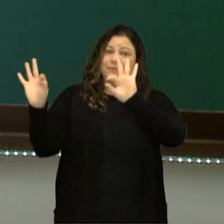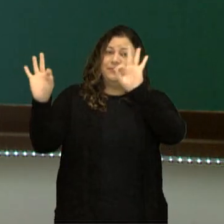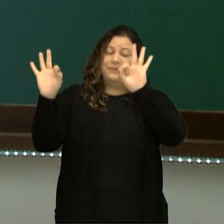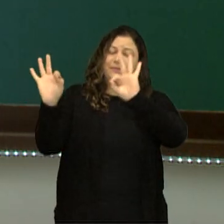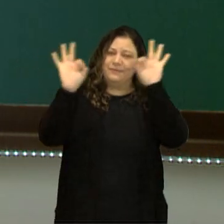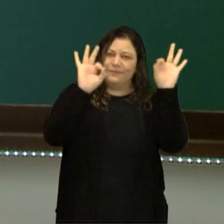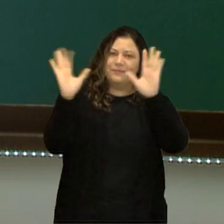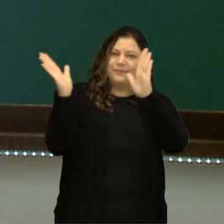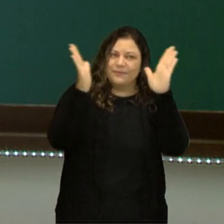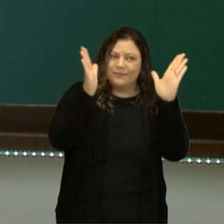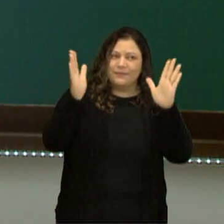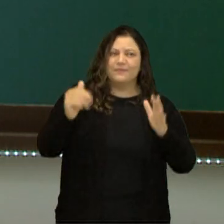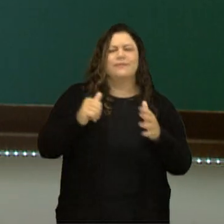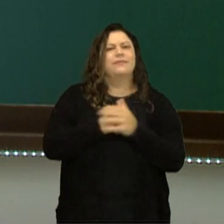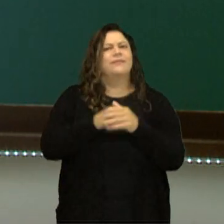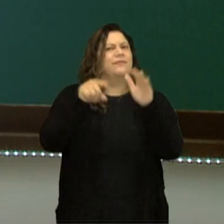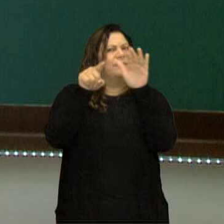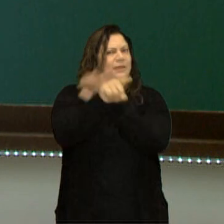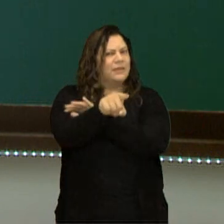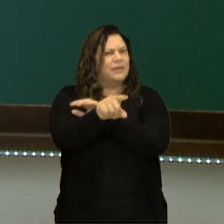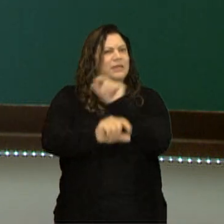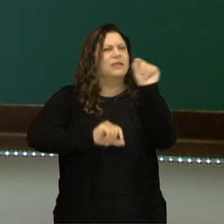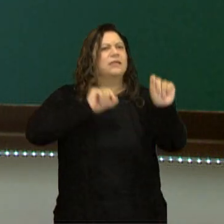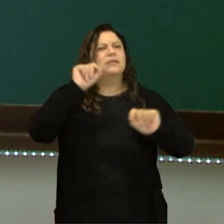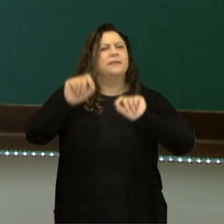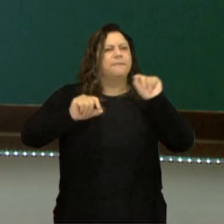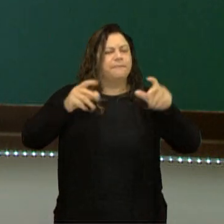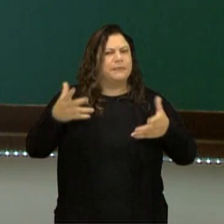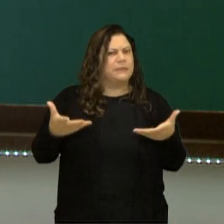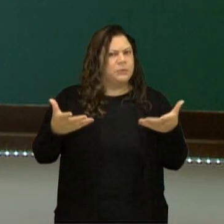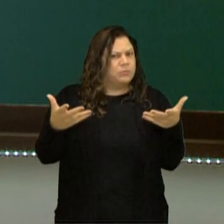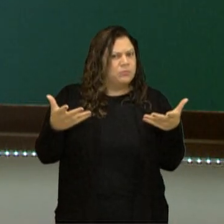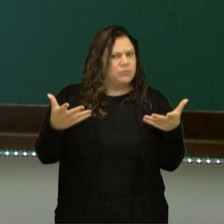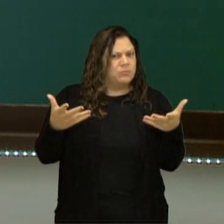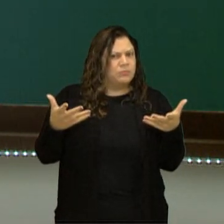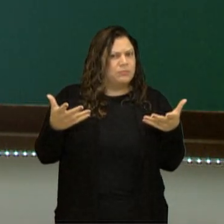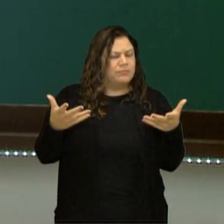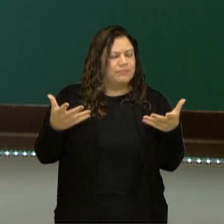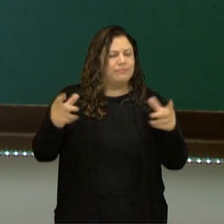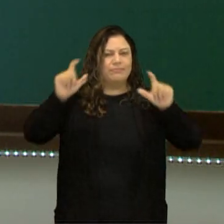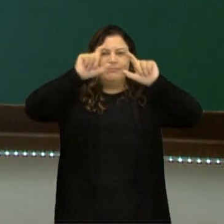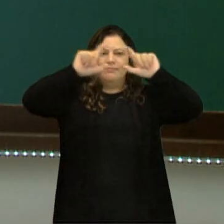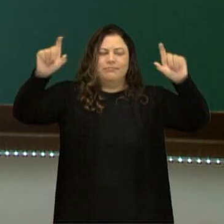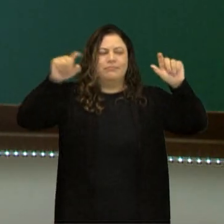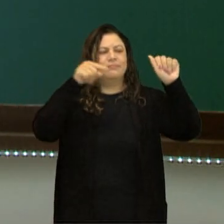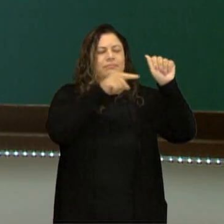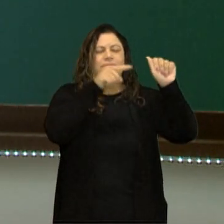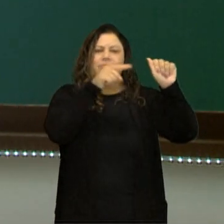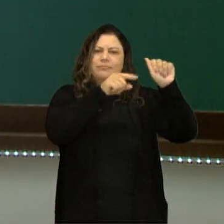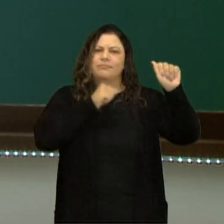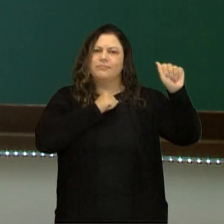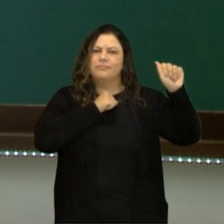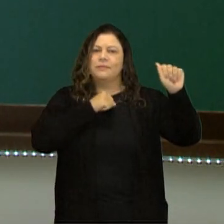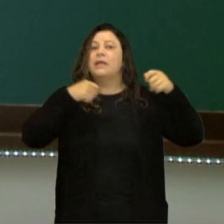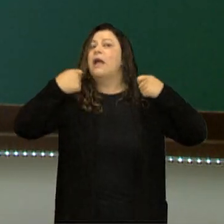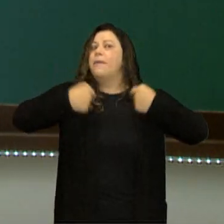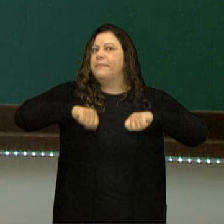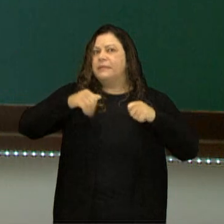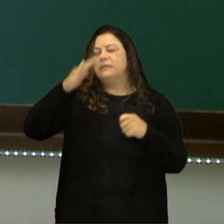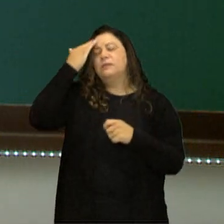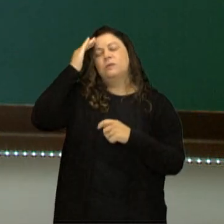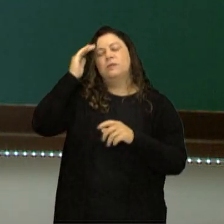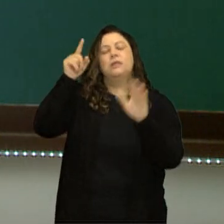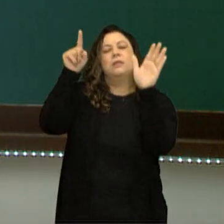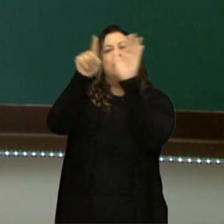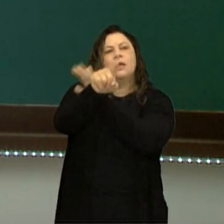minha pergunta para você é: where can you find this test? Então, primeira coisa, eu preciso compreender a minha